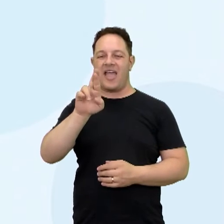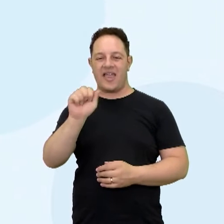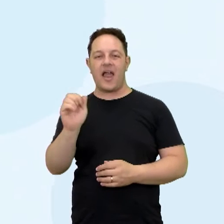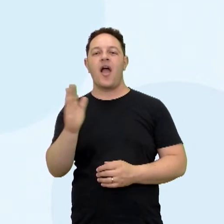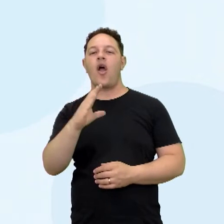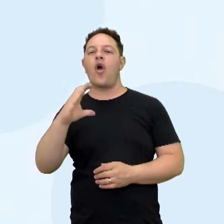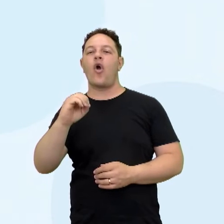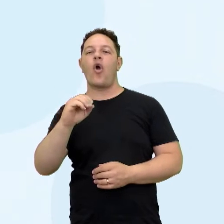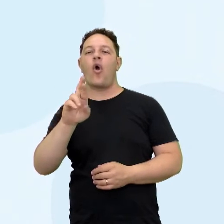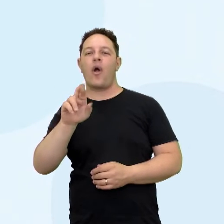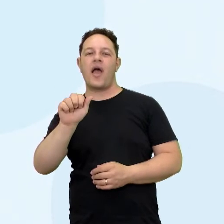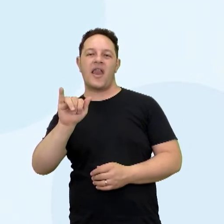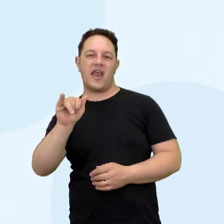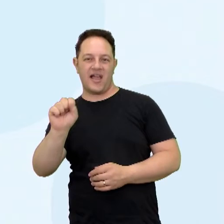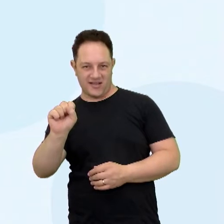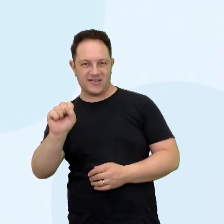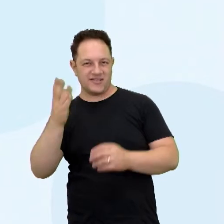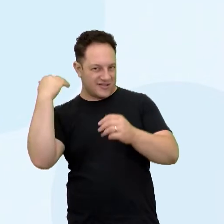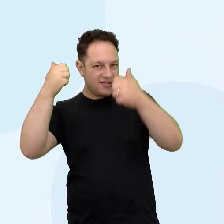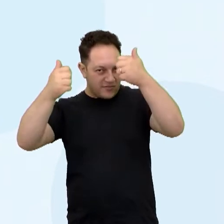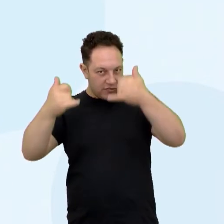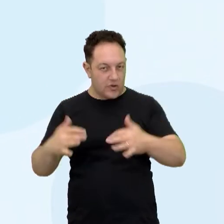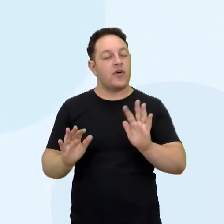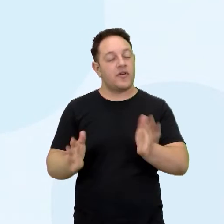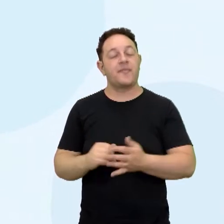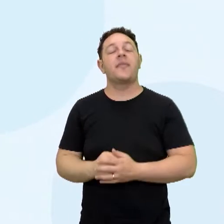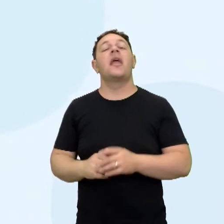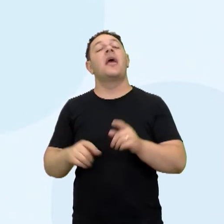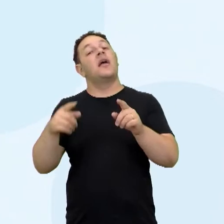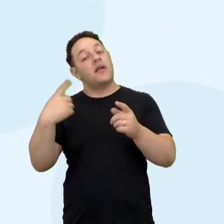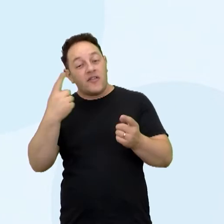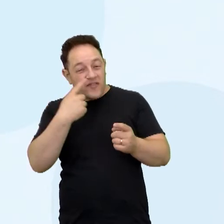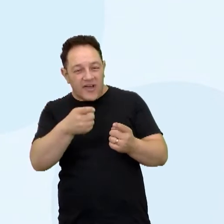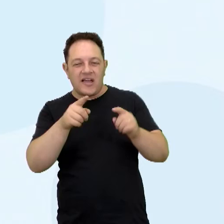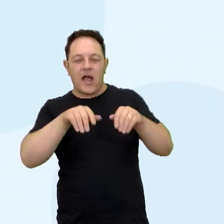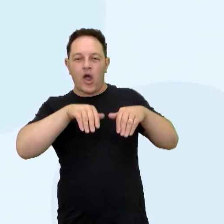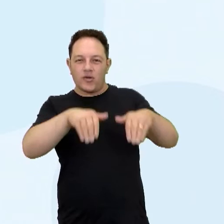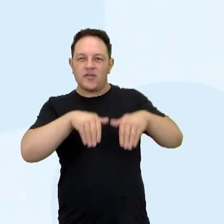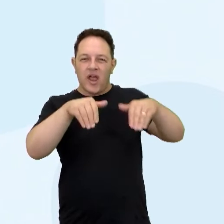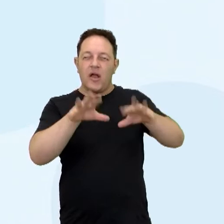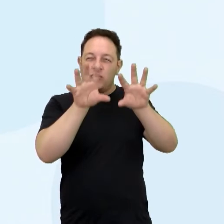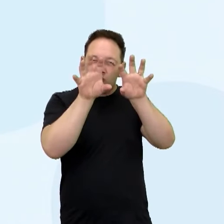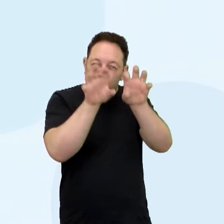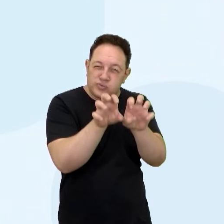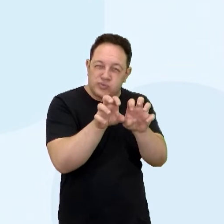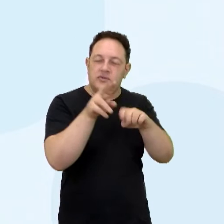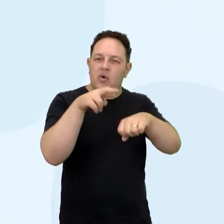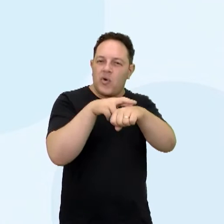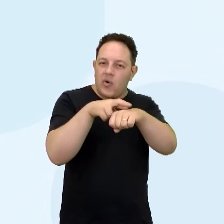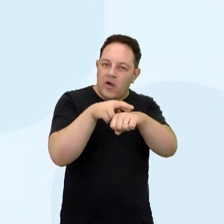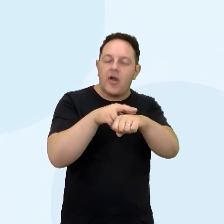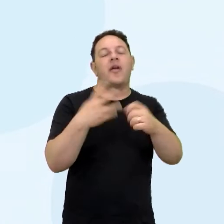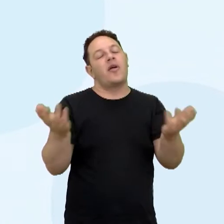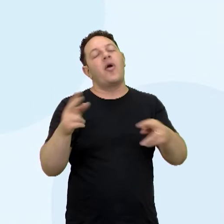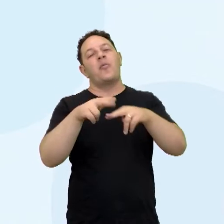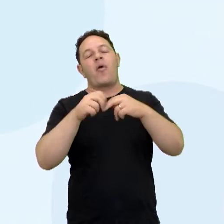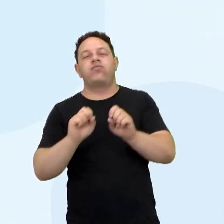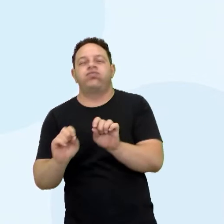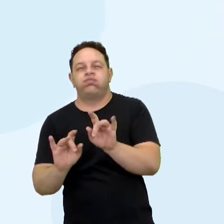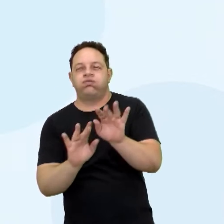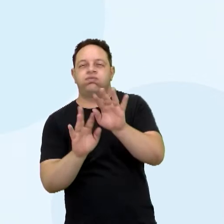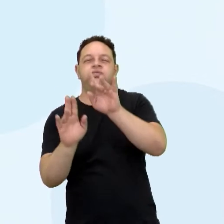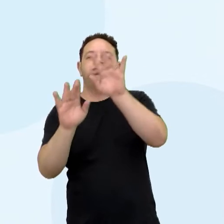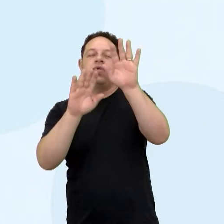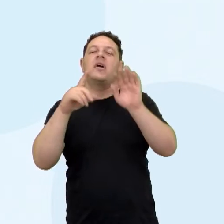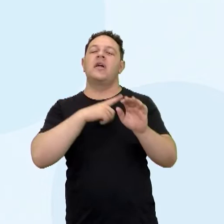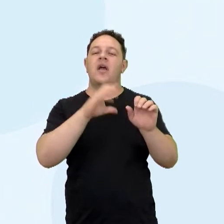corais. Então, nós estamos observando aí, né, a Austrália aí bem escuro, então tem essa questão aí dos poluentes